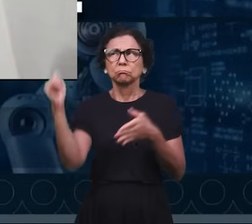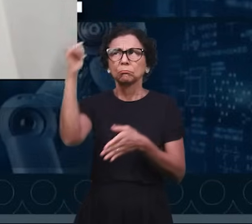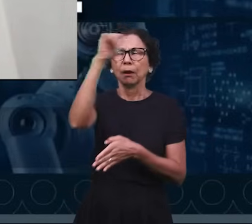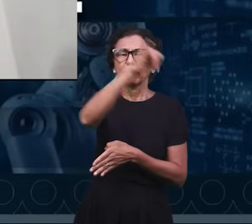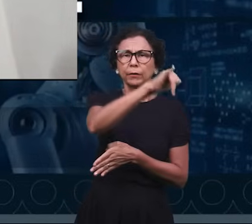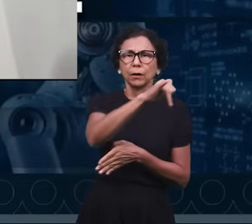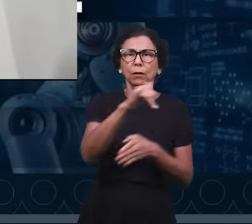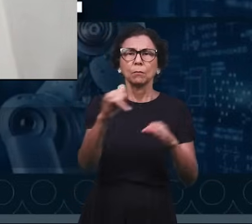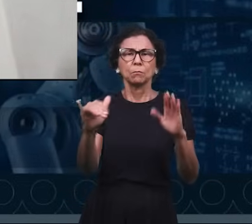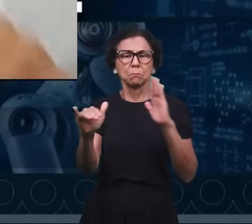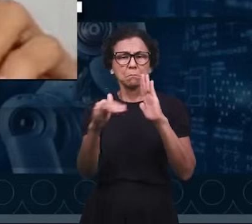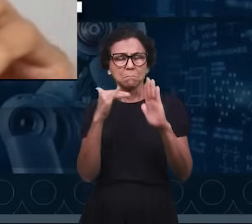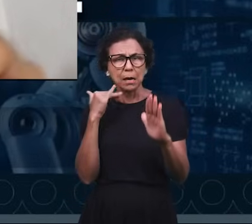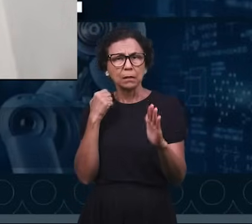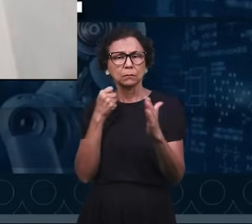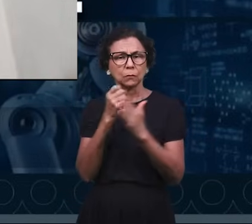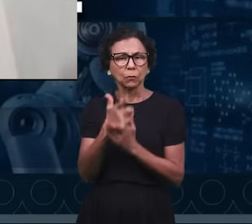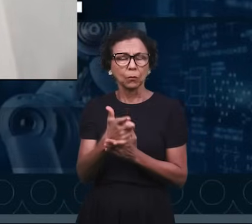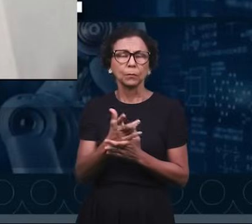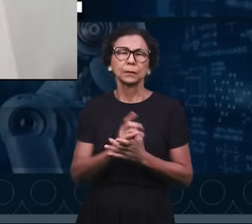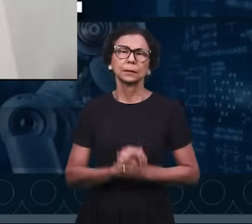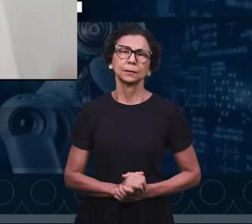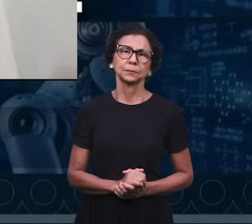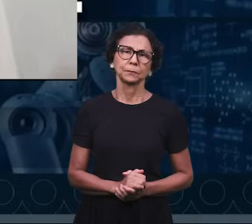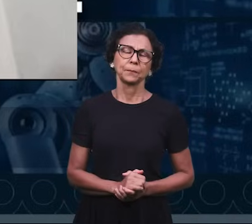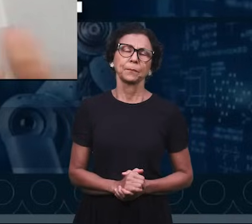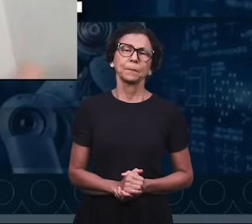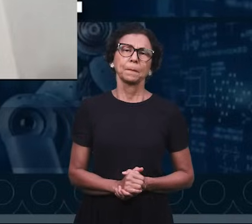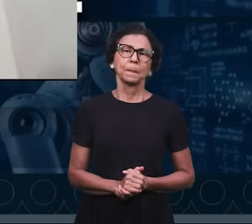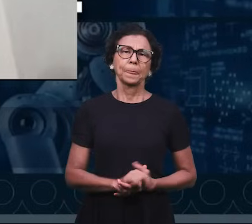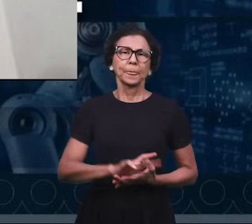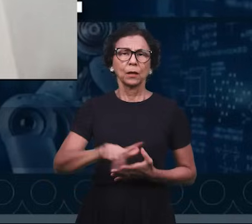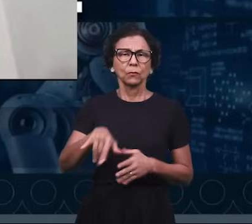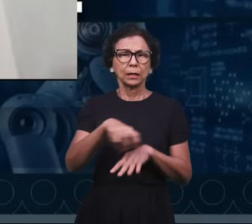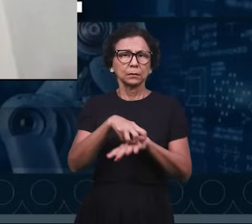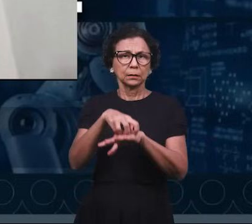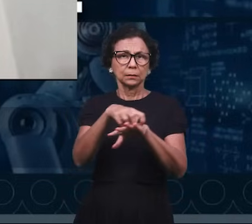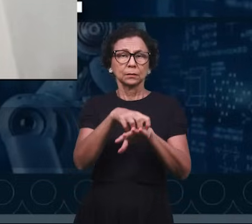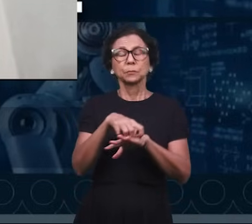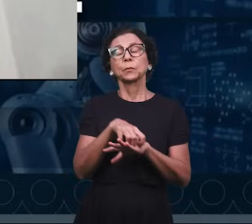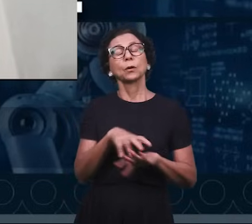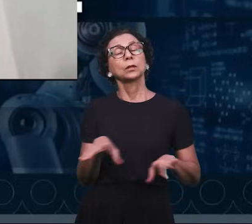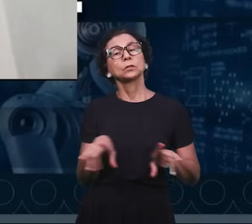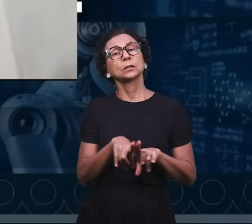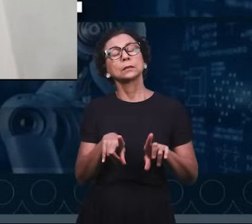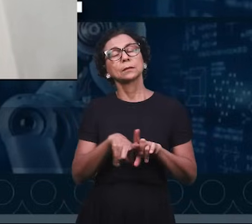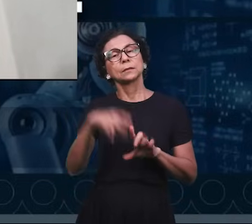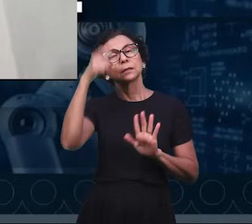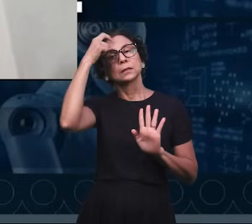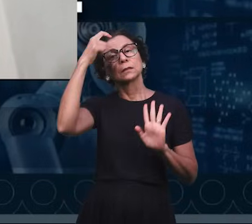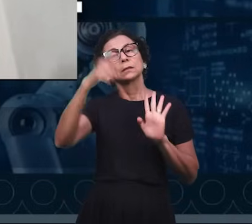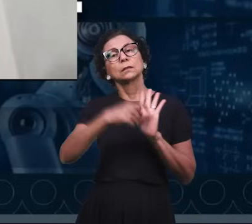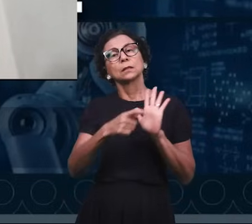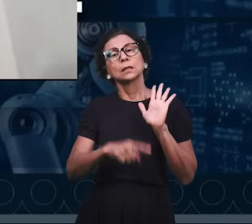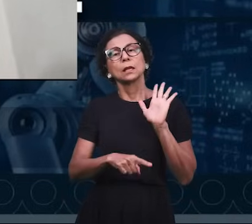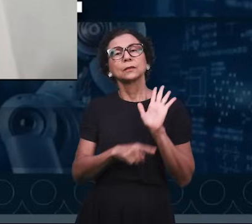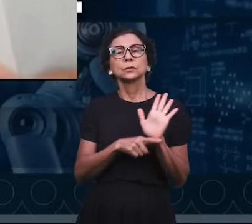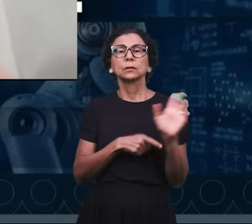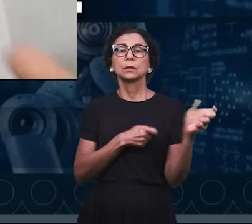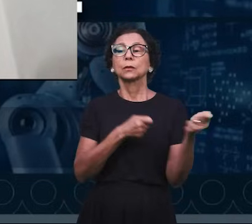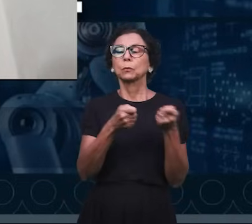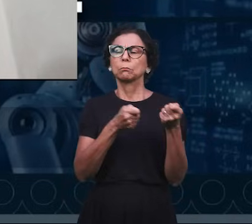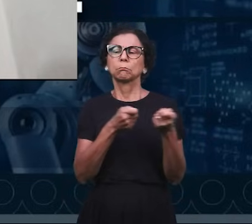ser auxiliado nessa questão dos transportes. Além disso, a inteligência artificial ela pode nos ajudar na questão